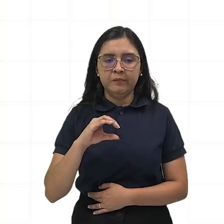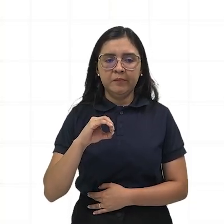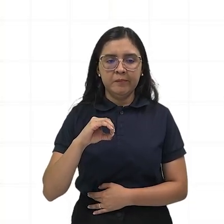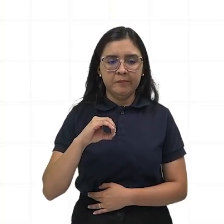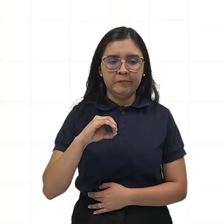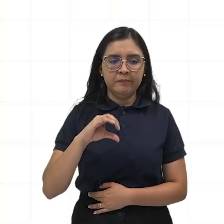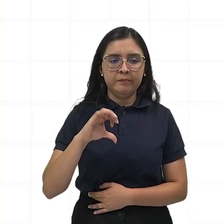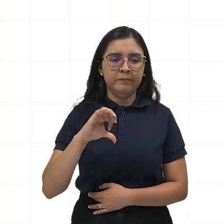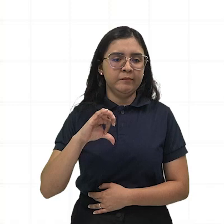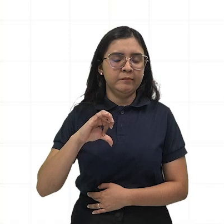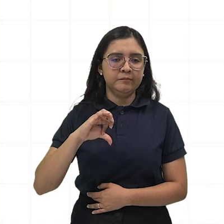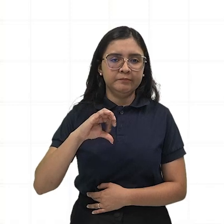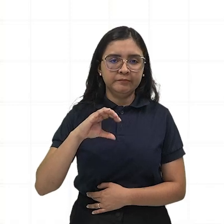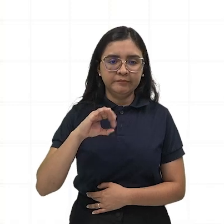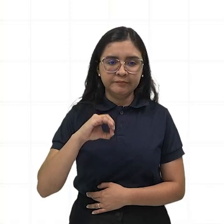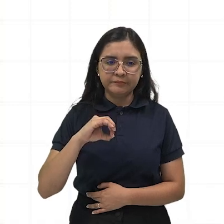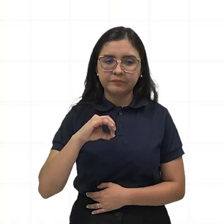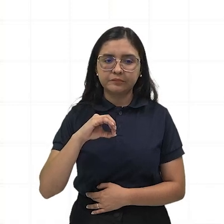90,